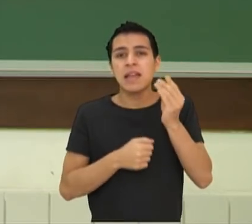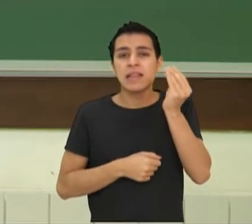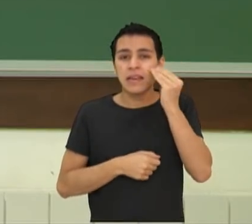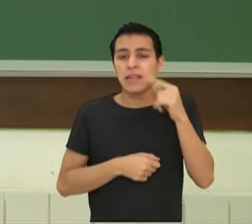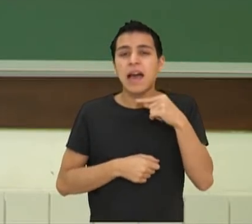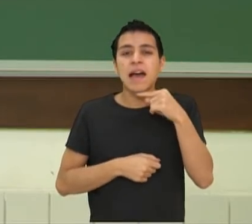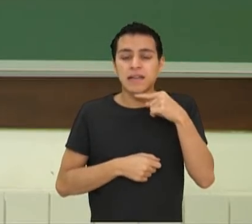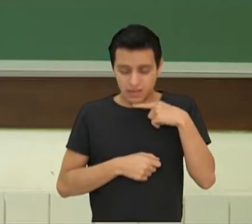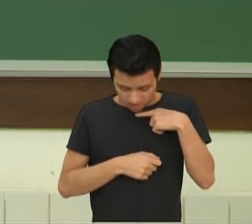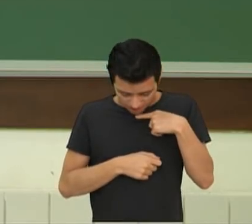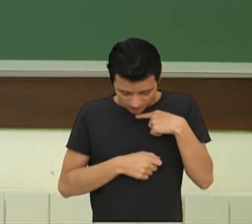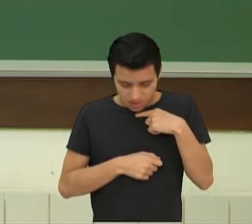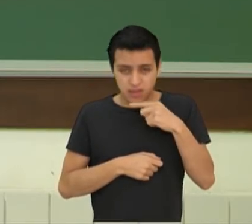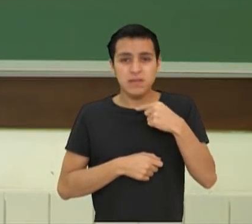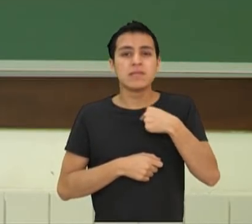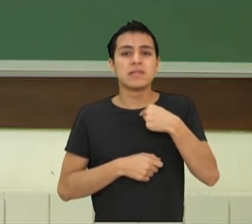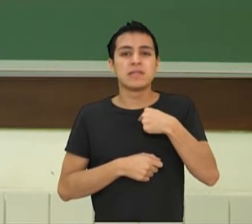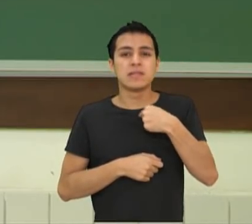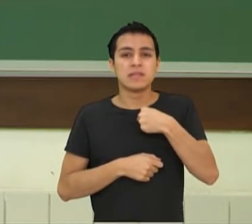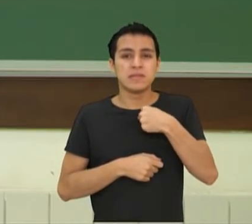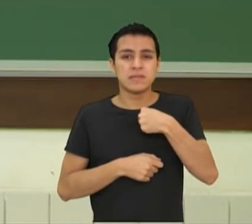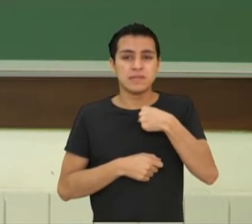o queixo no seu